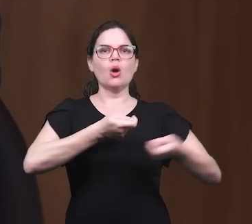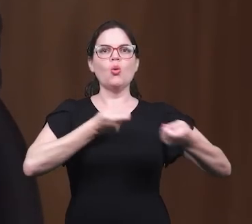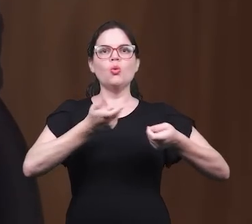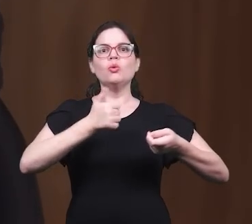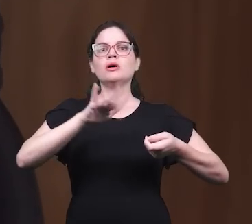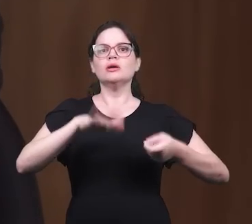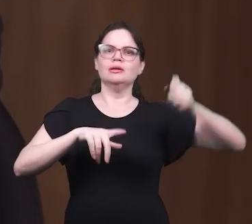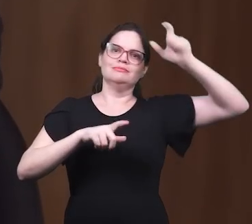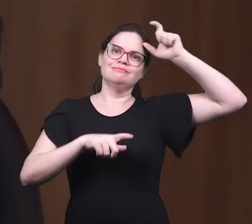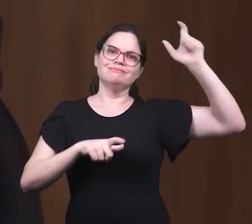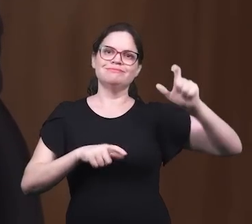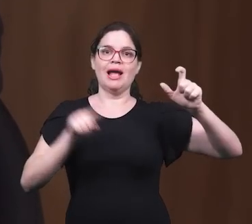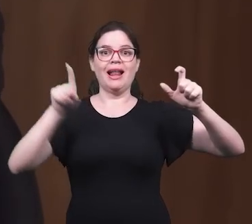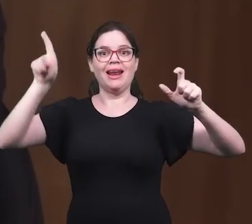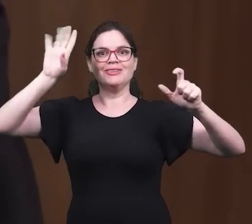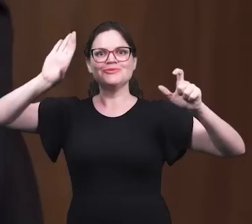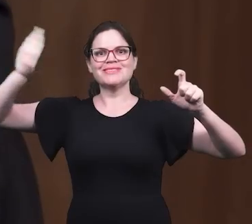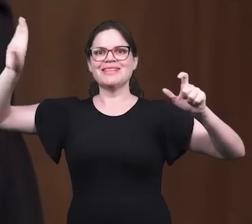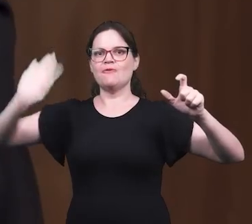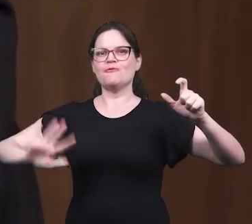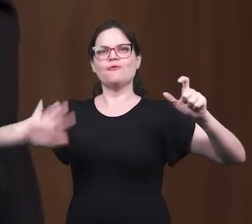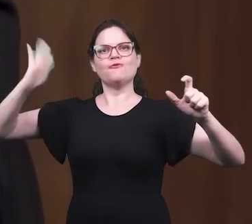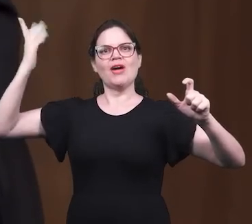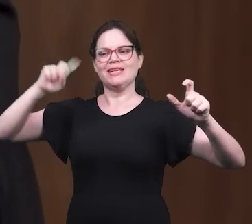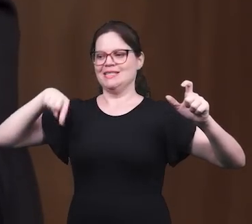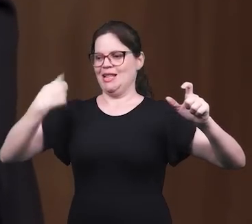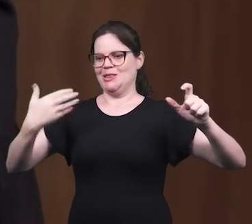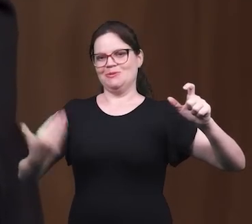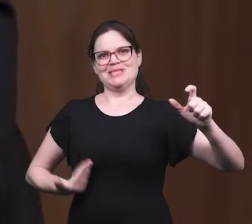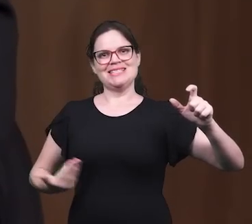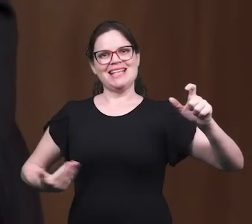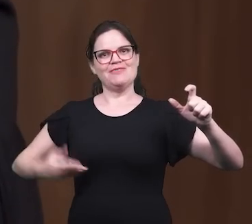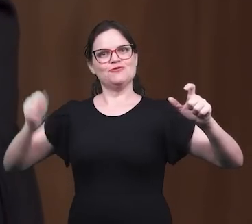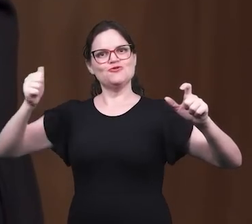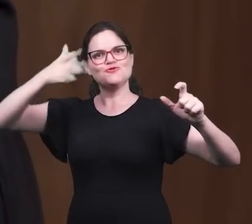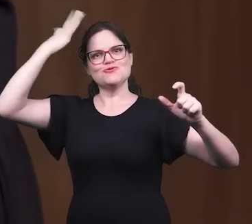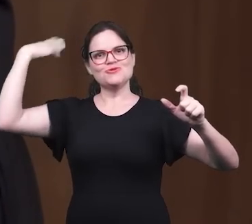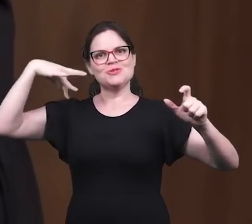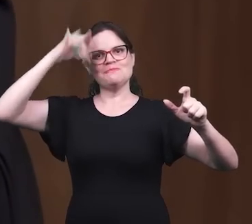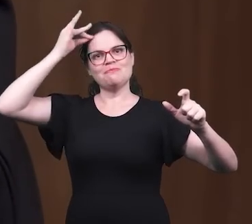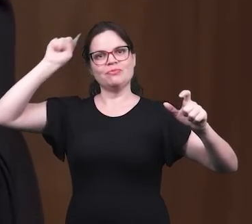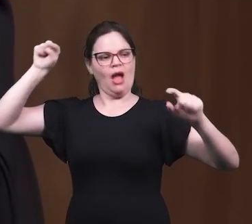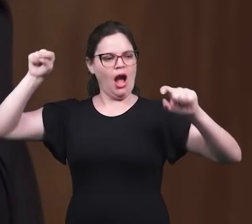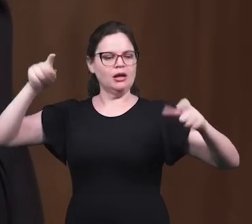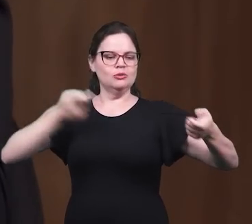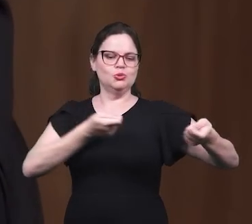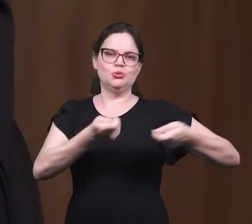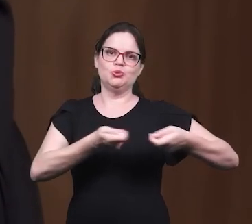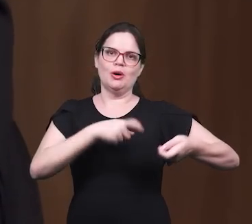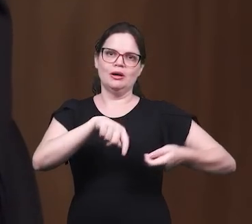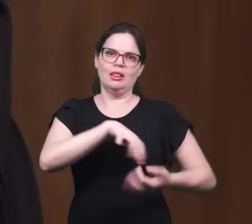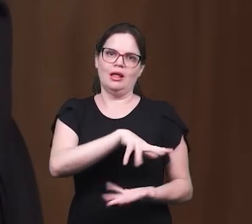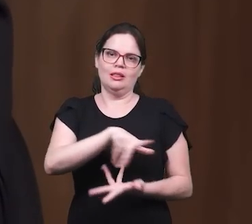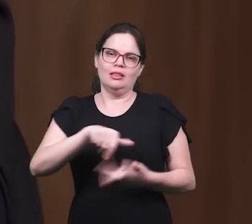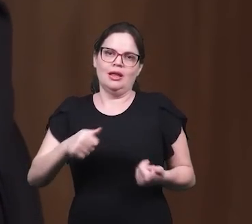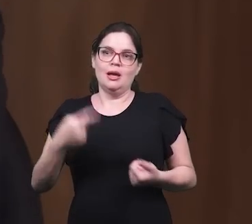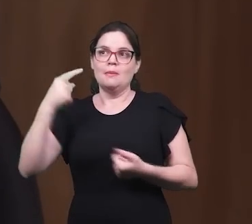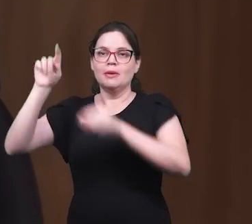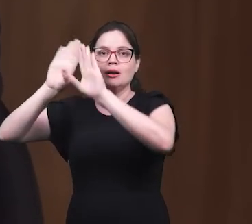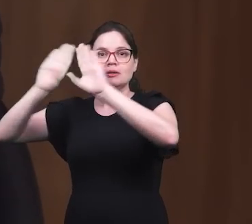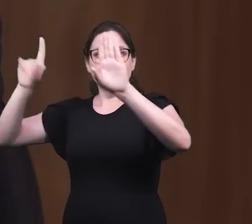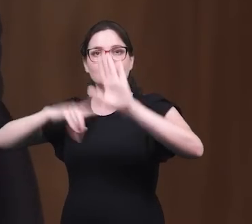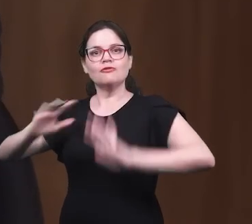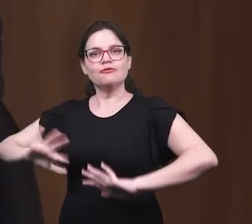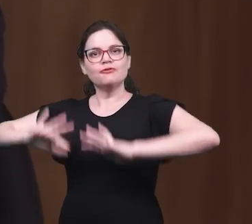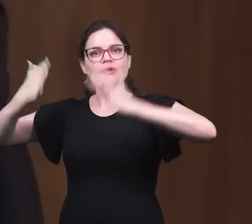sendo festejados, porque é o banquete do Senhor Jesus, não é? Para a igreja viver